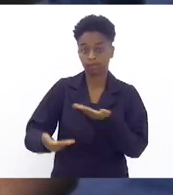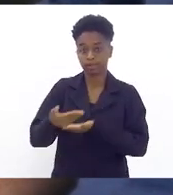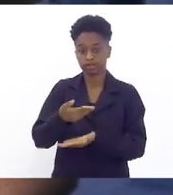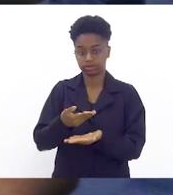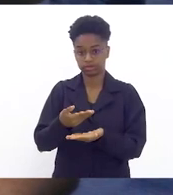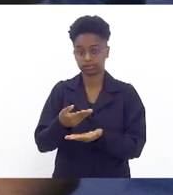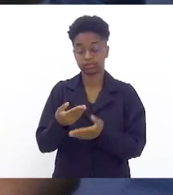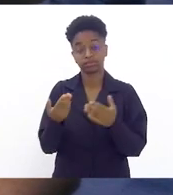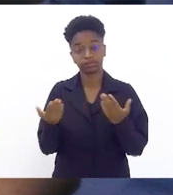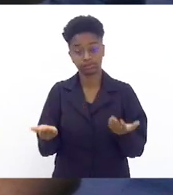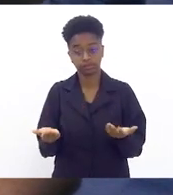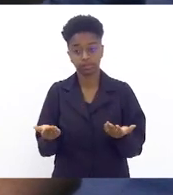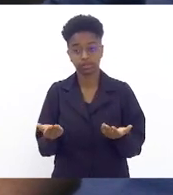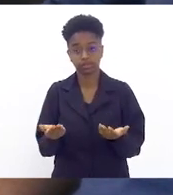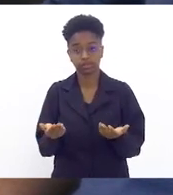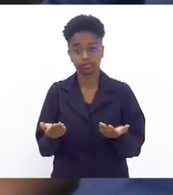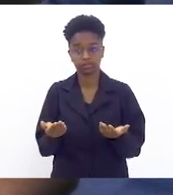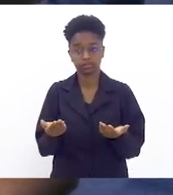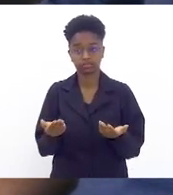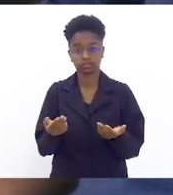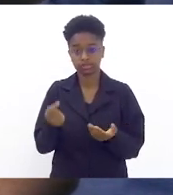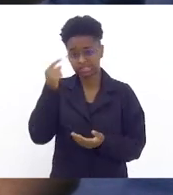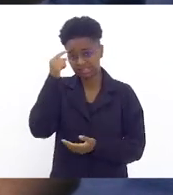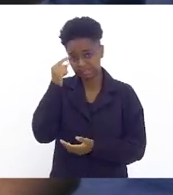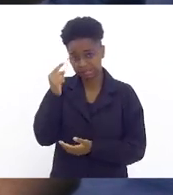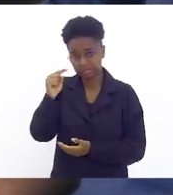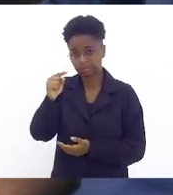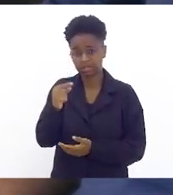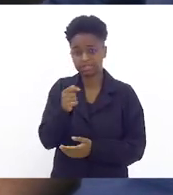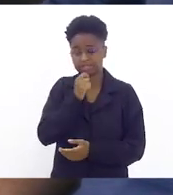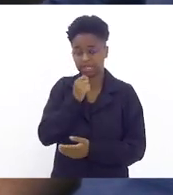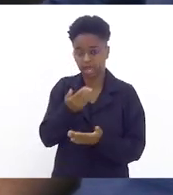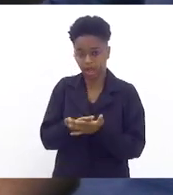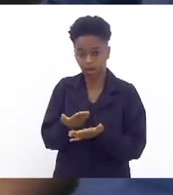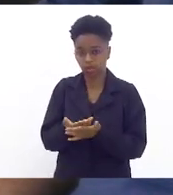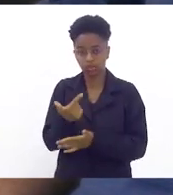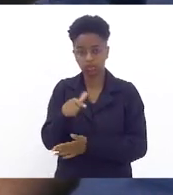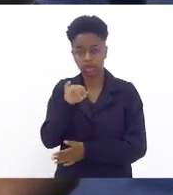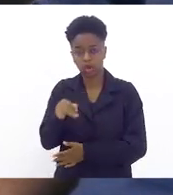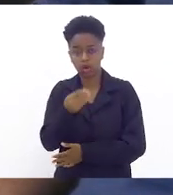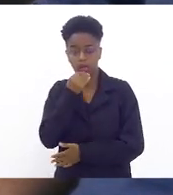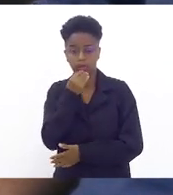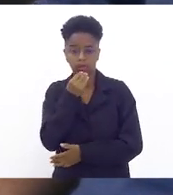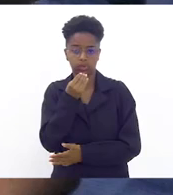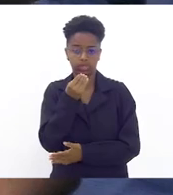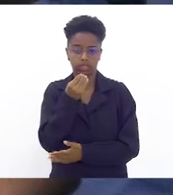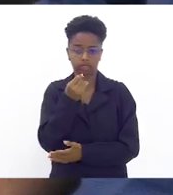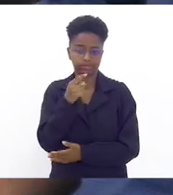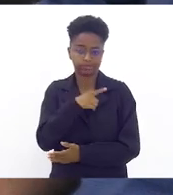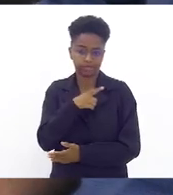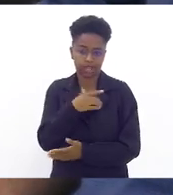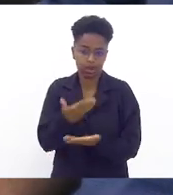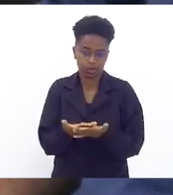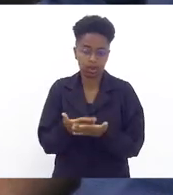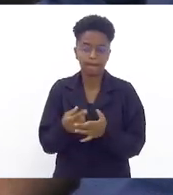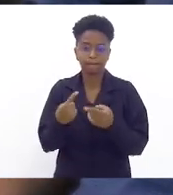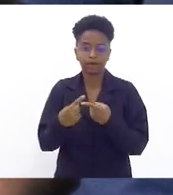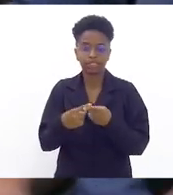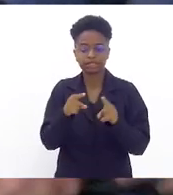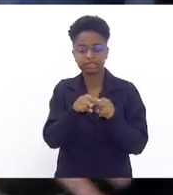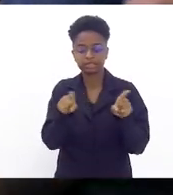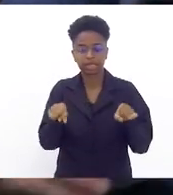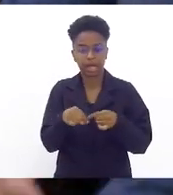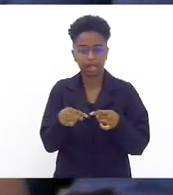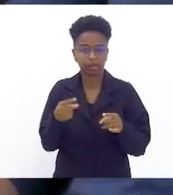e nessas semanas que a gente teve aula que a gente não teve a oportunidade de enfim ter as nossas aulas porque as nossas aulas estão